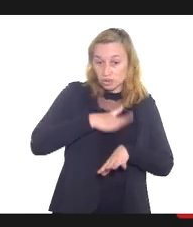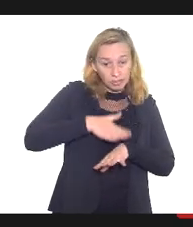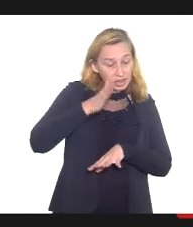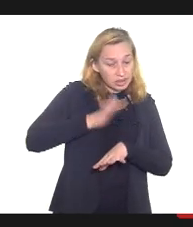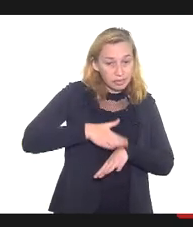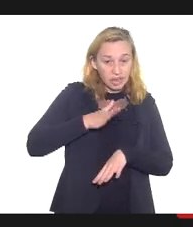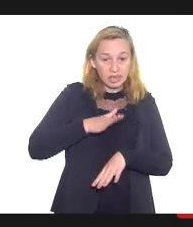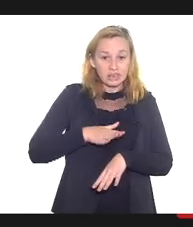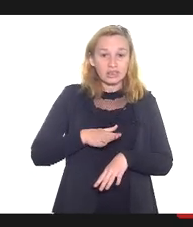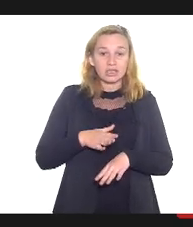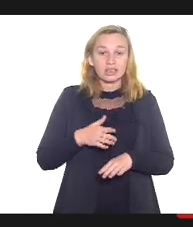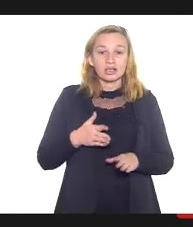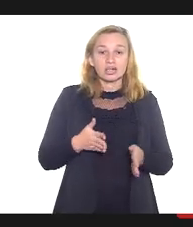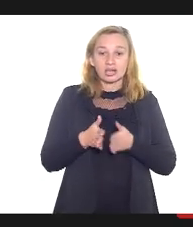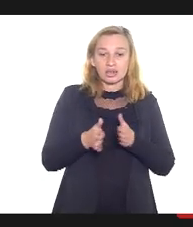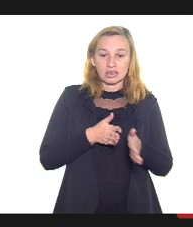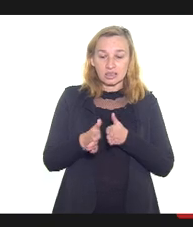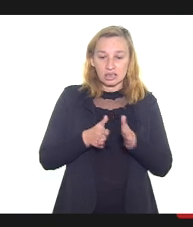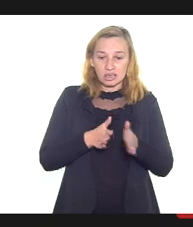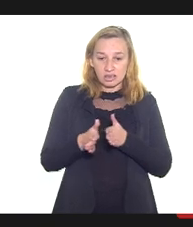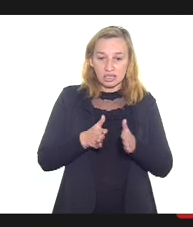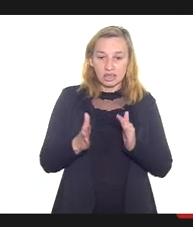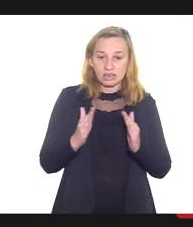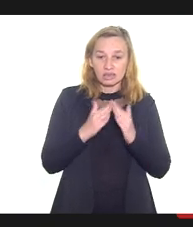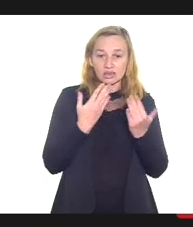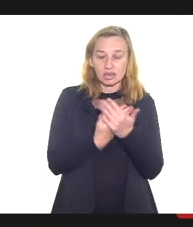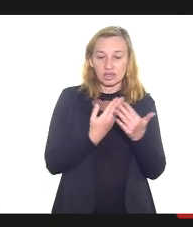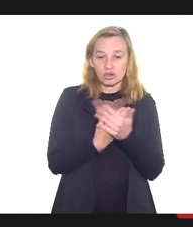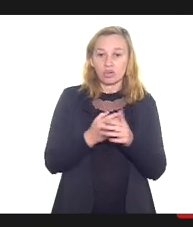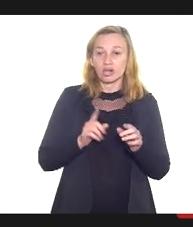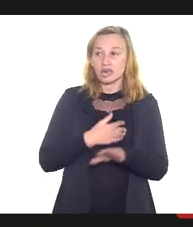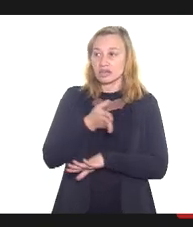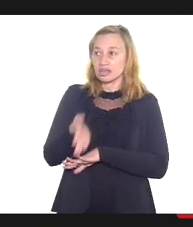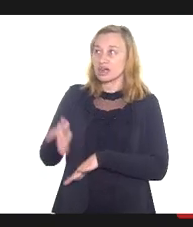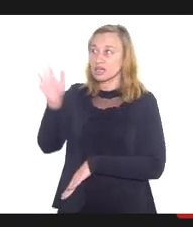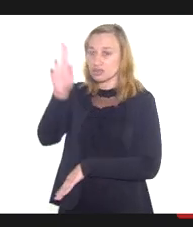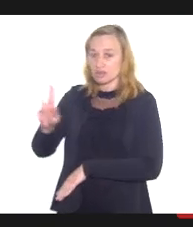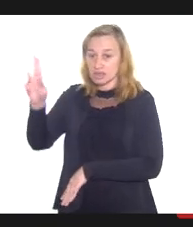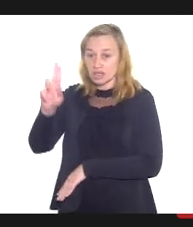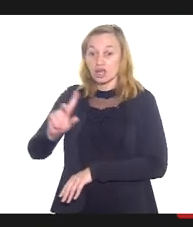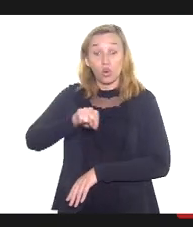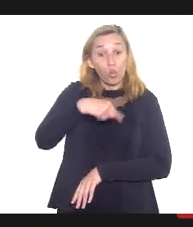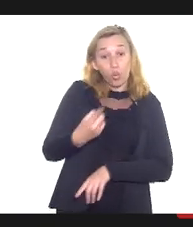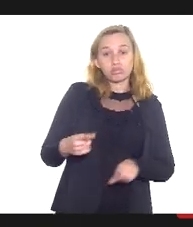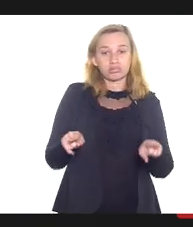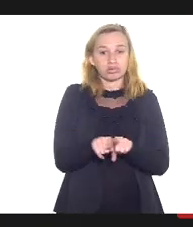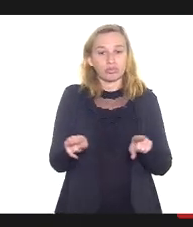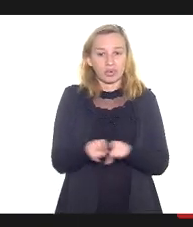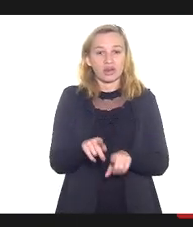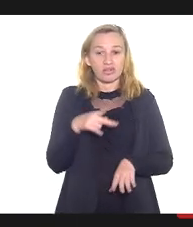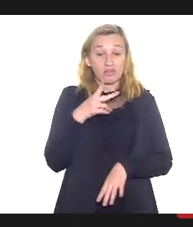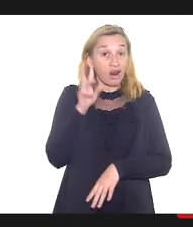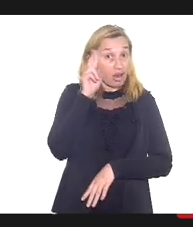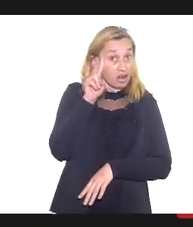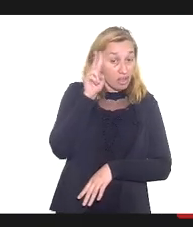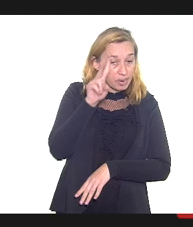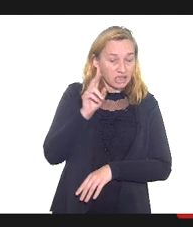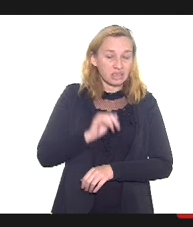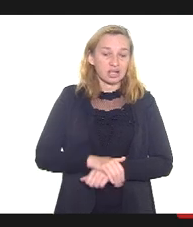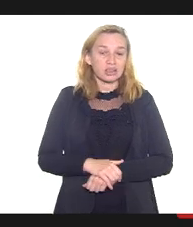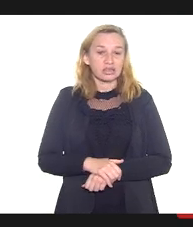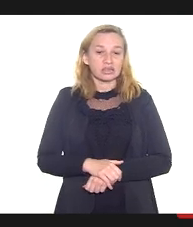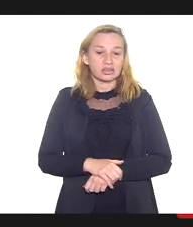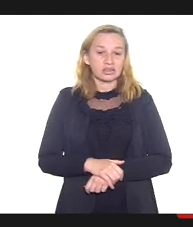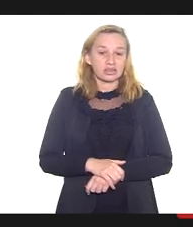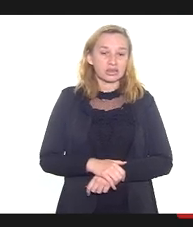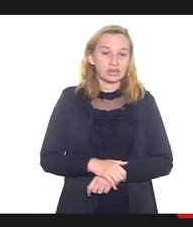o ingresso da população mais vulnerável às universidades, né? Outro ponto também que vale ser lembrado é a